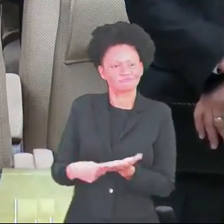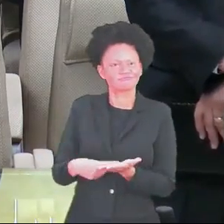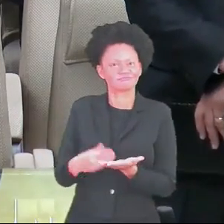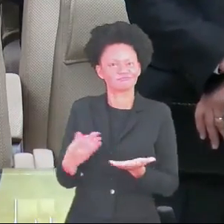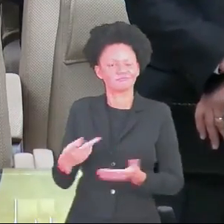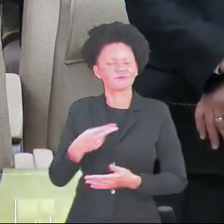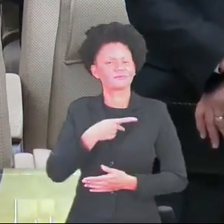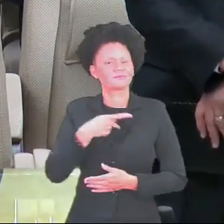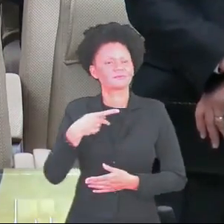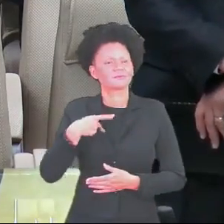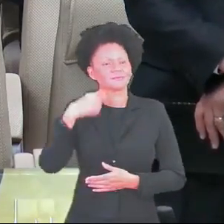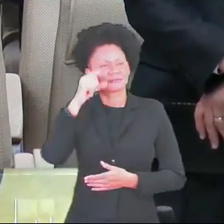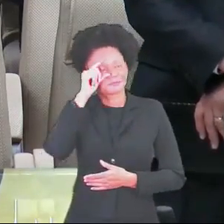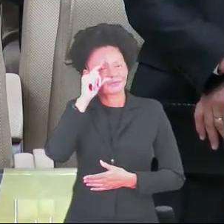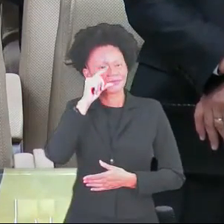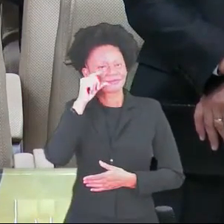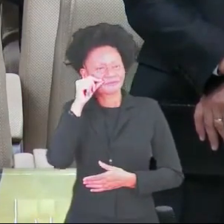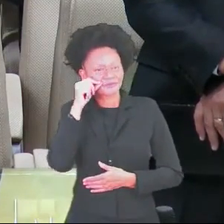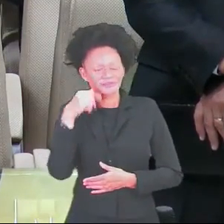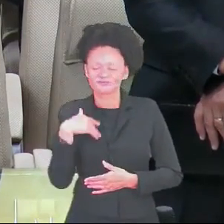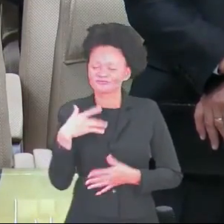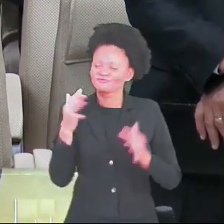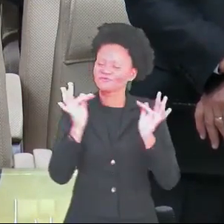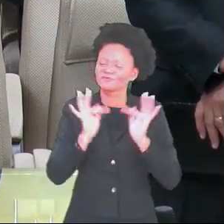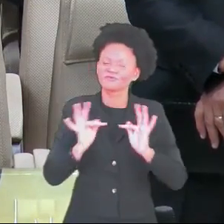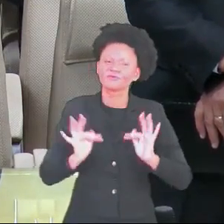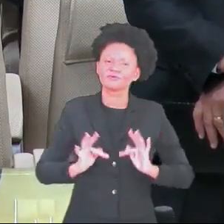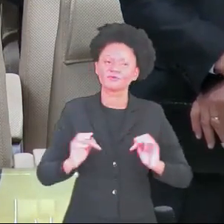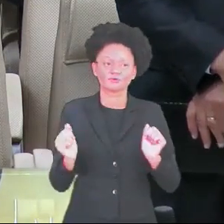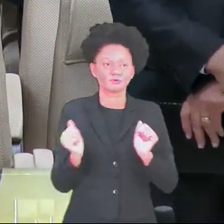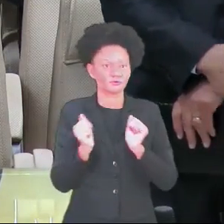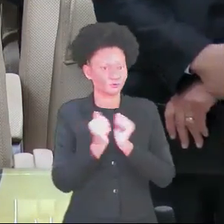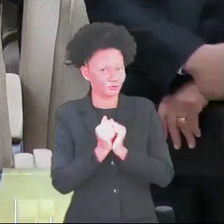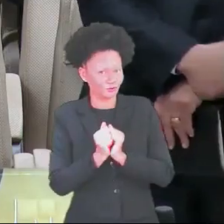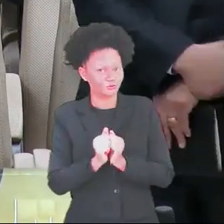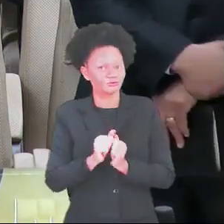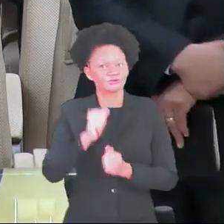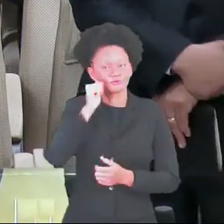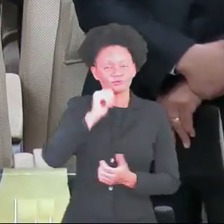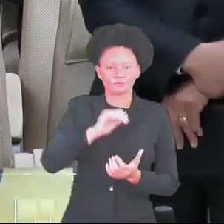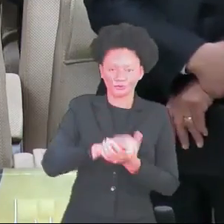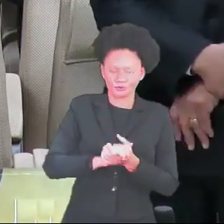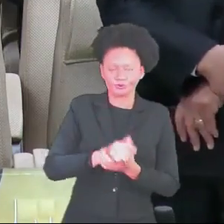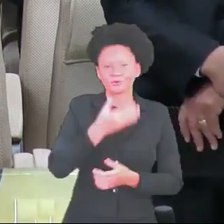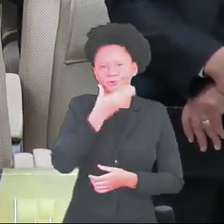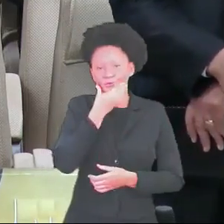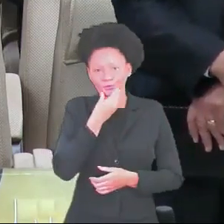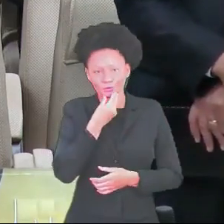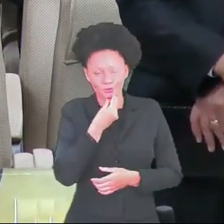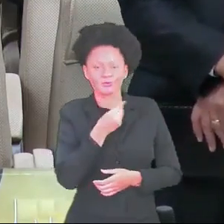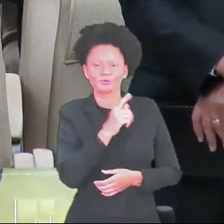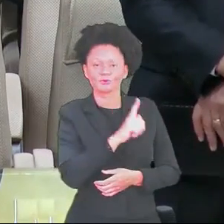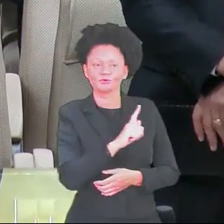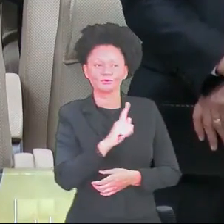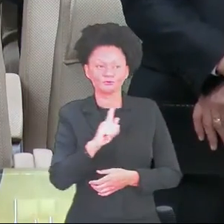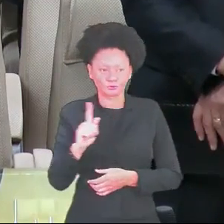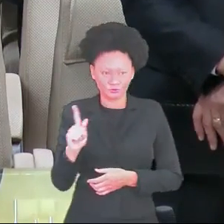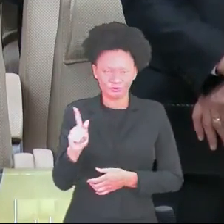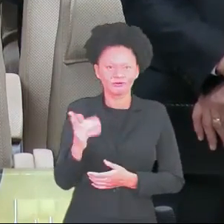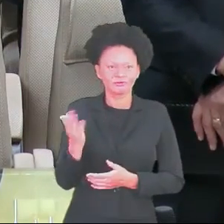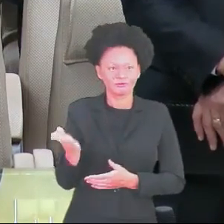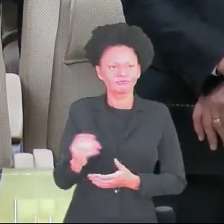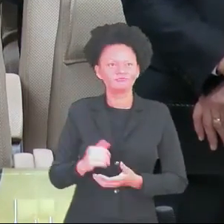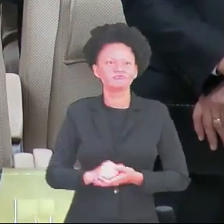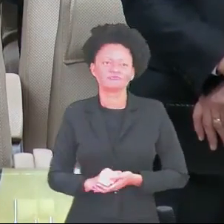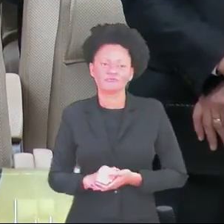pastor. De forma que estou feliz de estar aqui com a minha esposa, meu genro, a minha filha está grávida e ficou no apartamento,